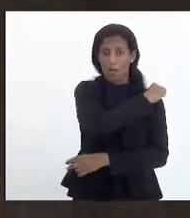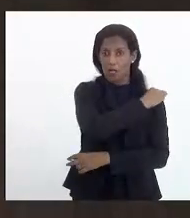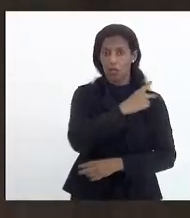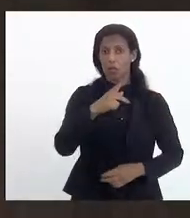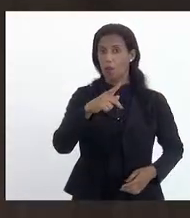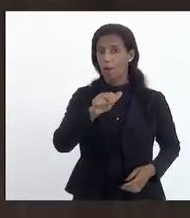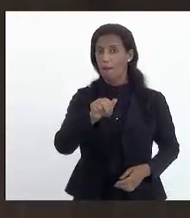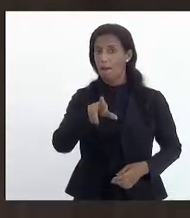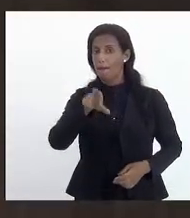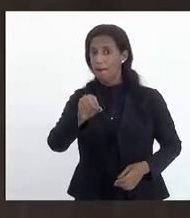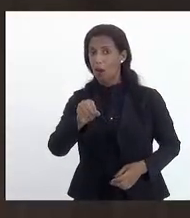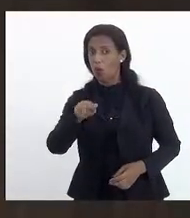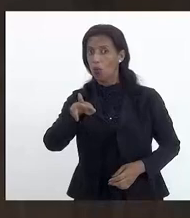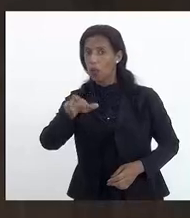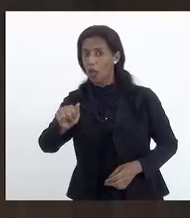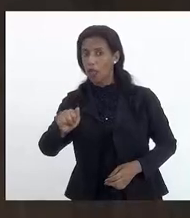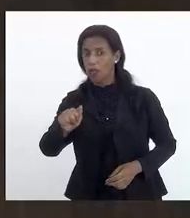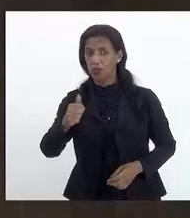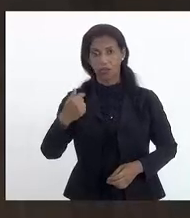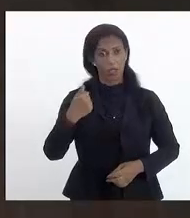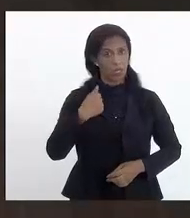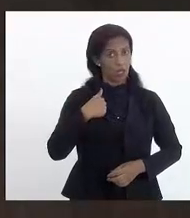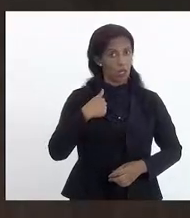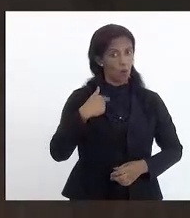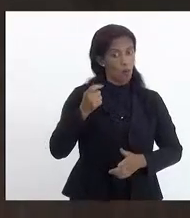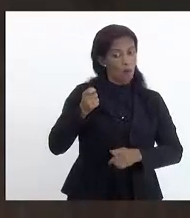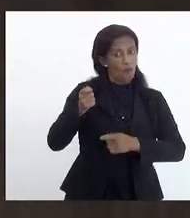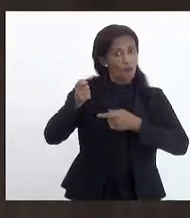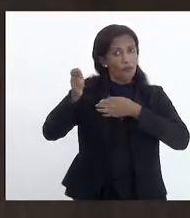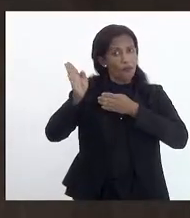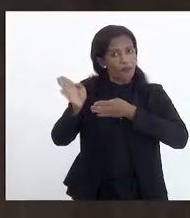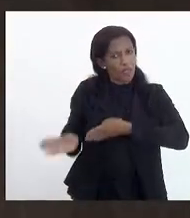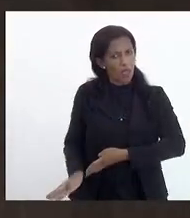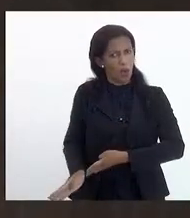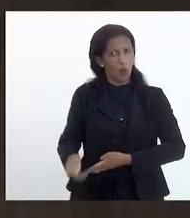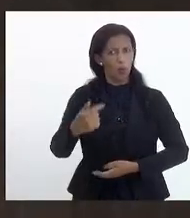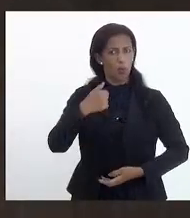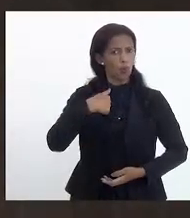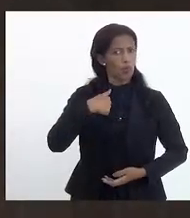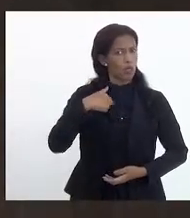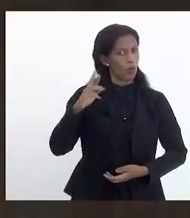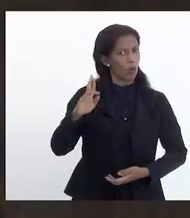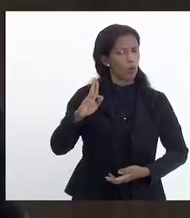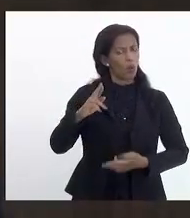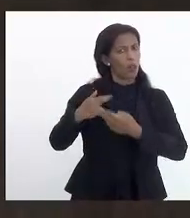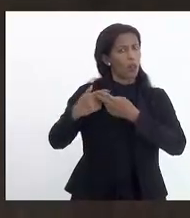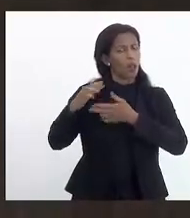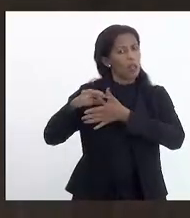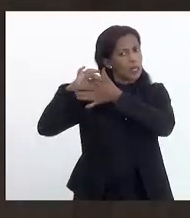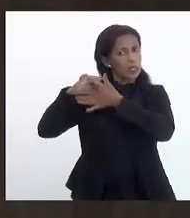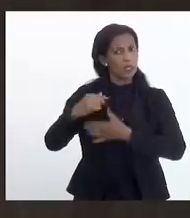da maneira afetuosa e sempre fiel como este vosso líder do governo tem